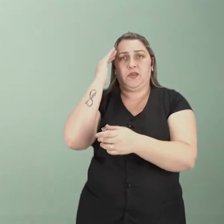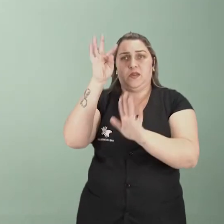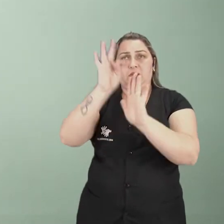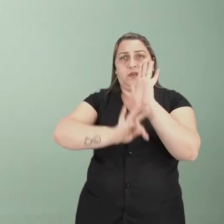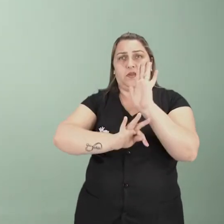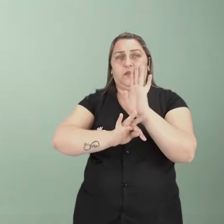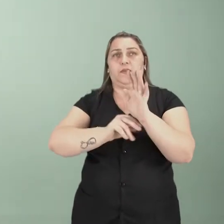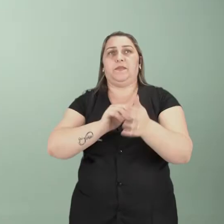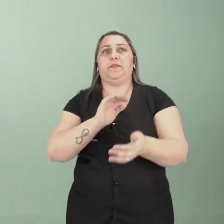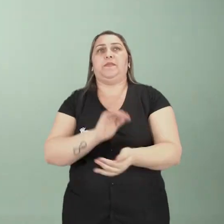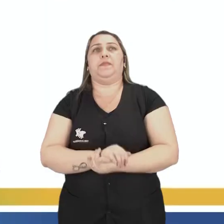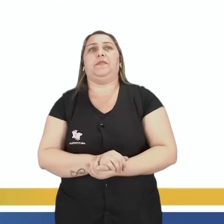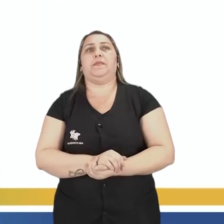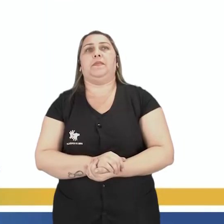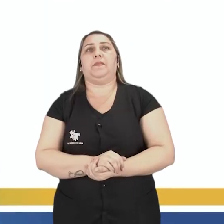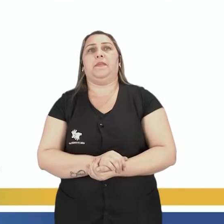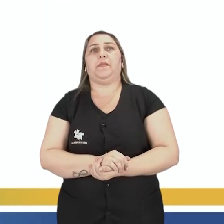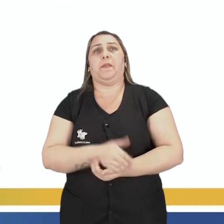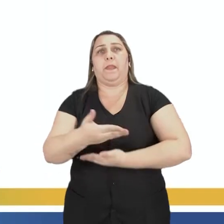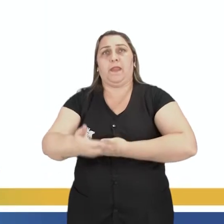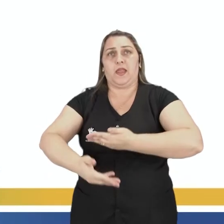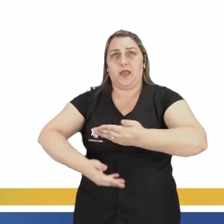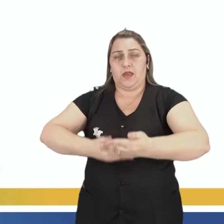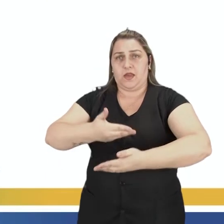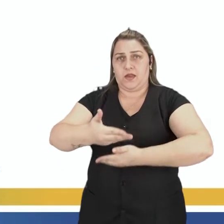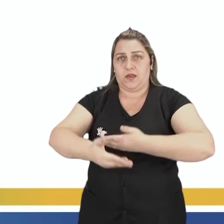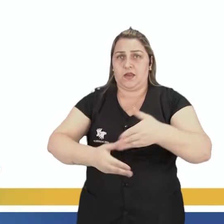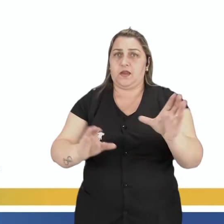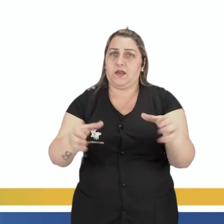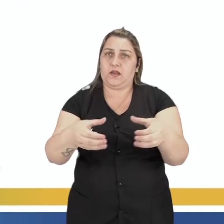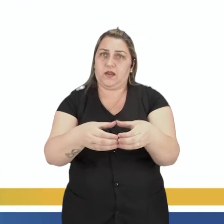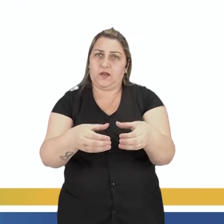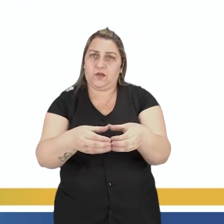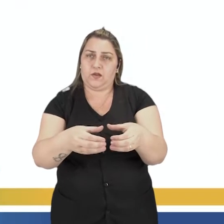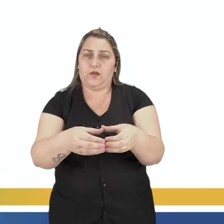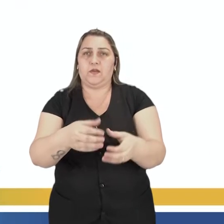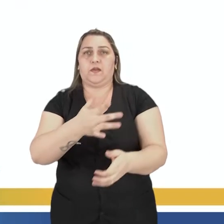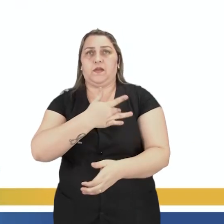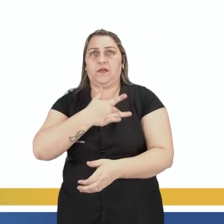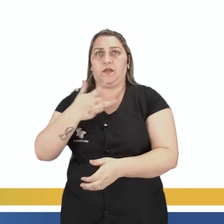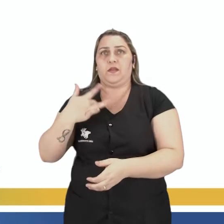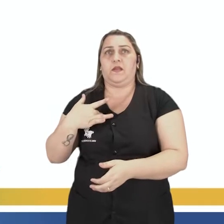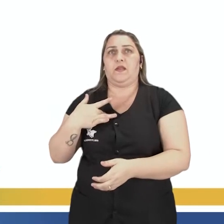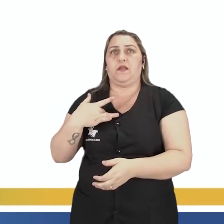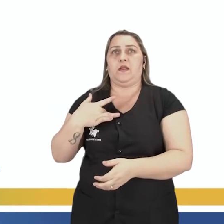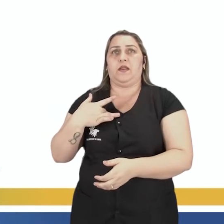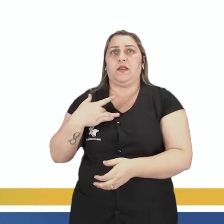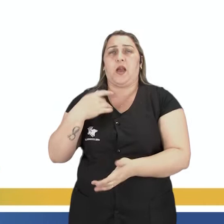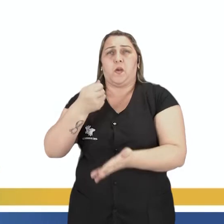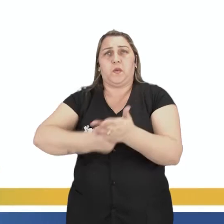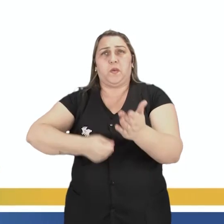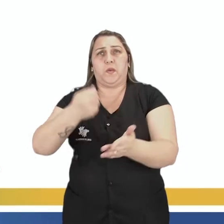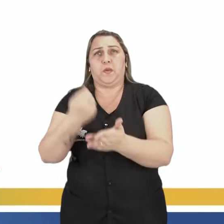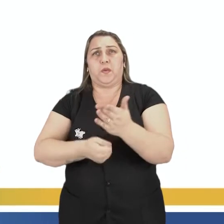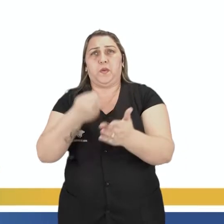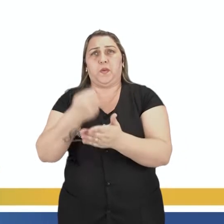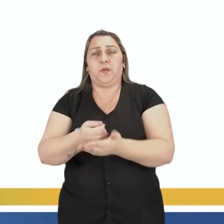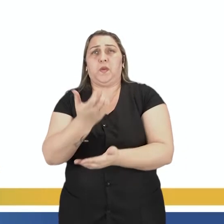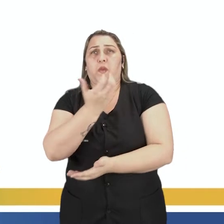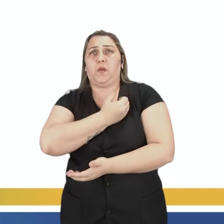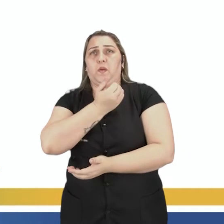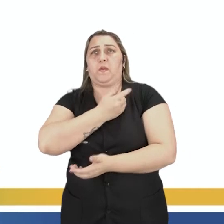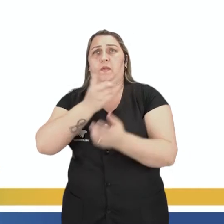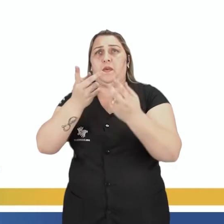textual. Acompanha comigo na tela? Um relacionamento de grupo saudável exige um número